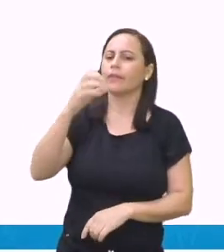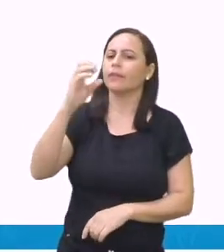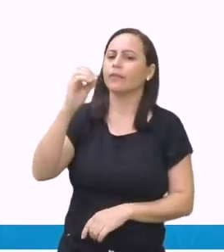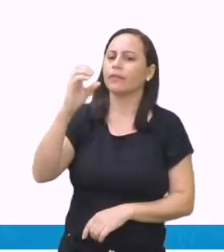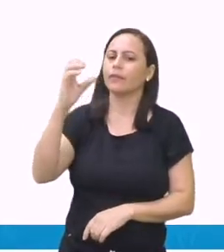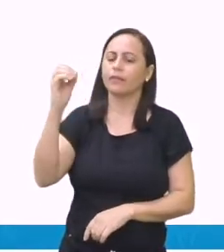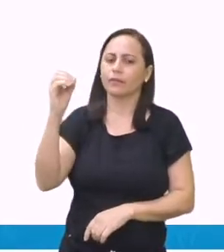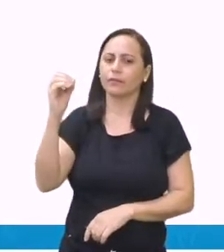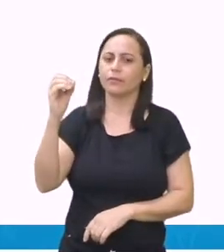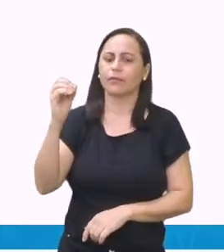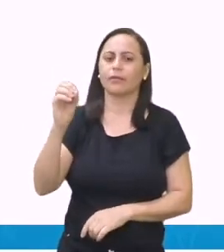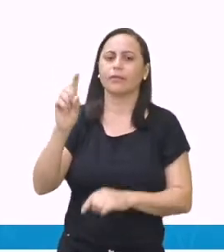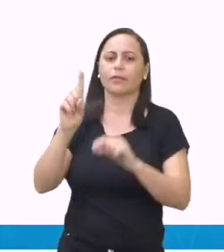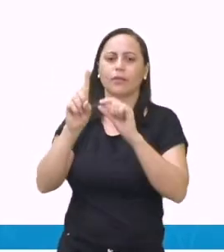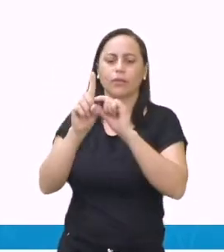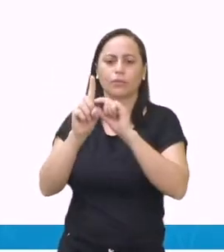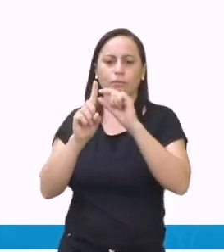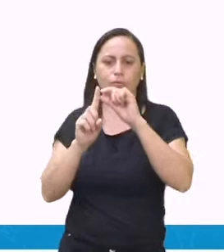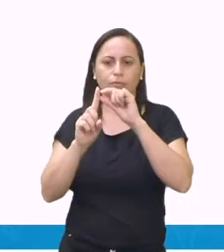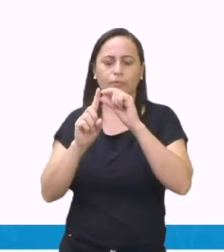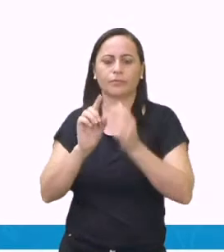100 unidades.